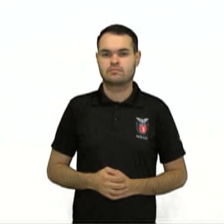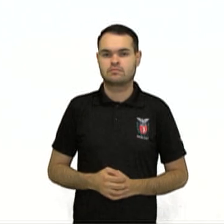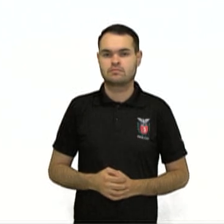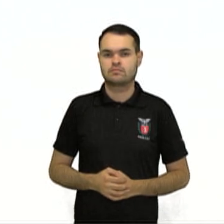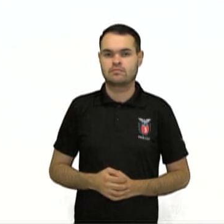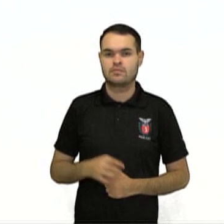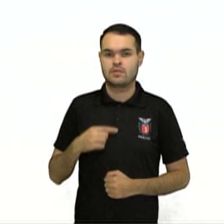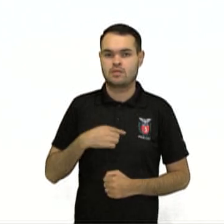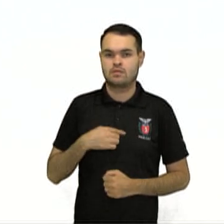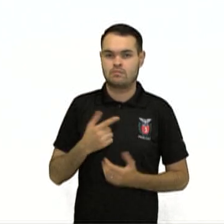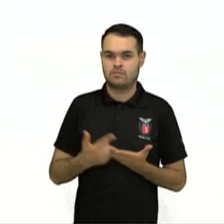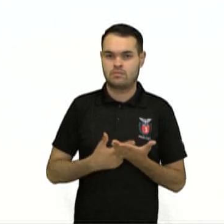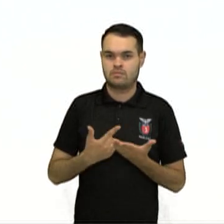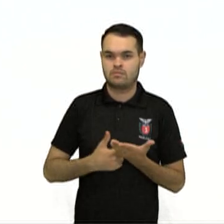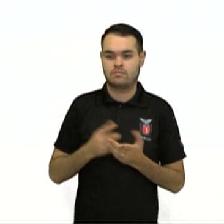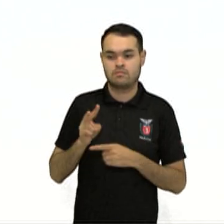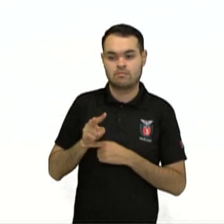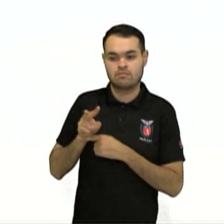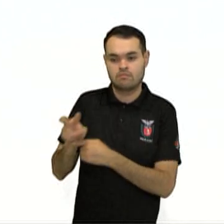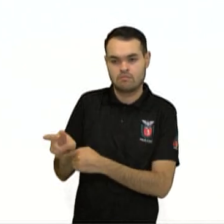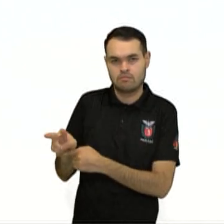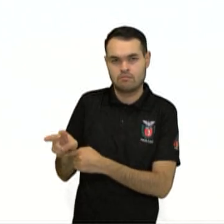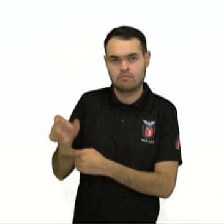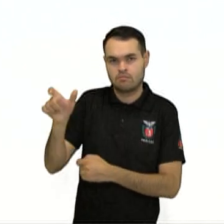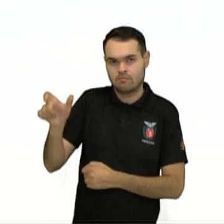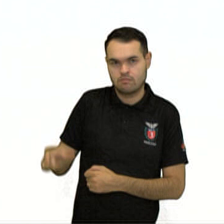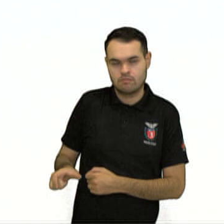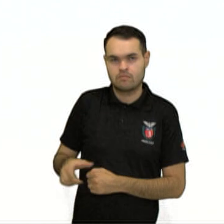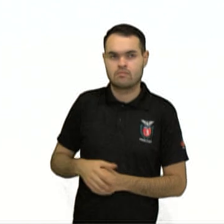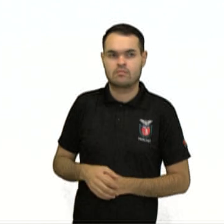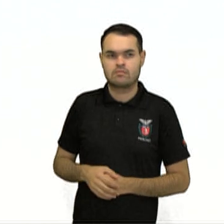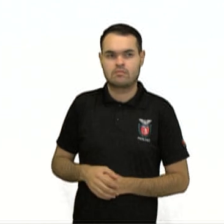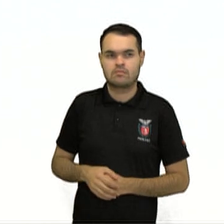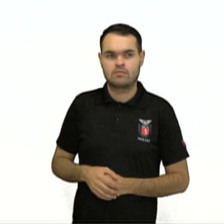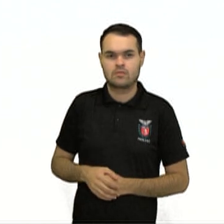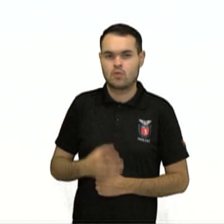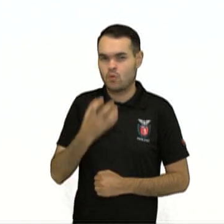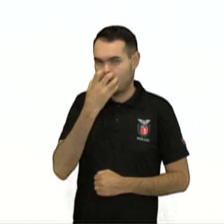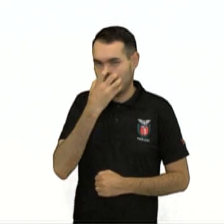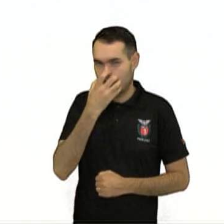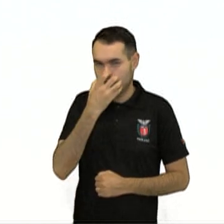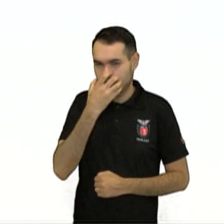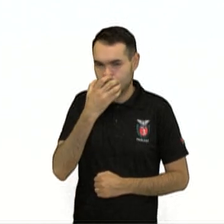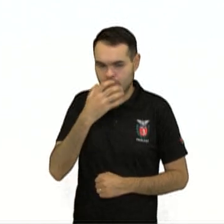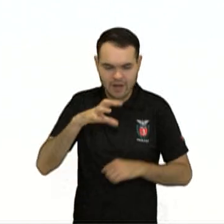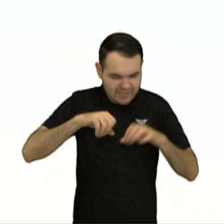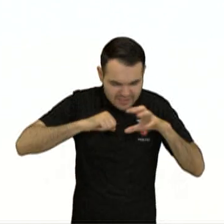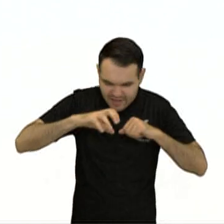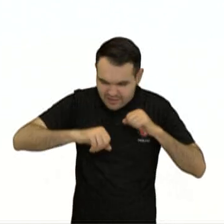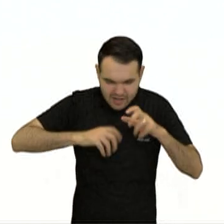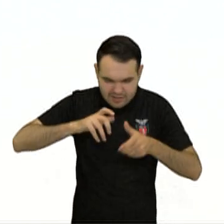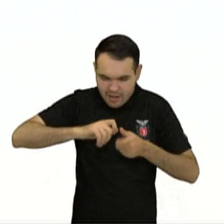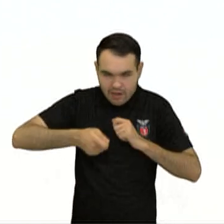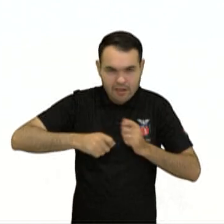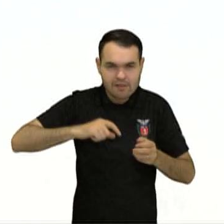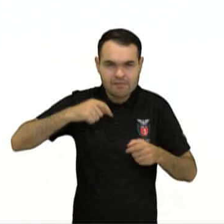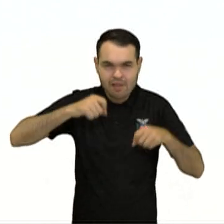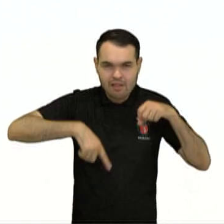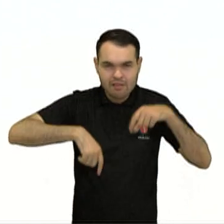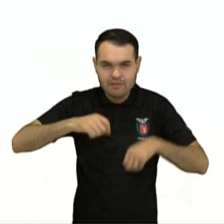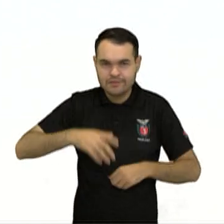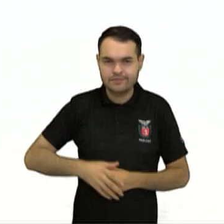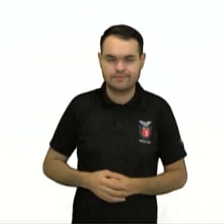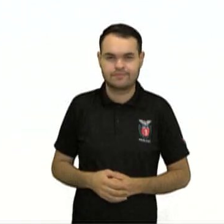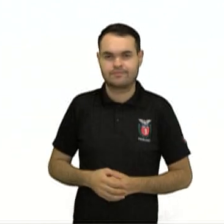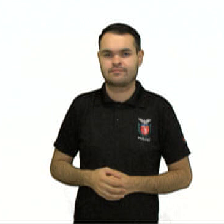Eu emprestei um livro para o Audie. Aí o Audie vai lá, babou, mordendo o livro inteiro, né? Daí ele colocou, I